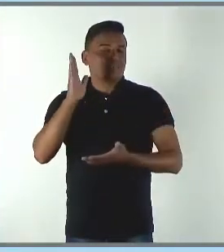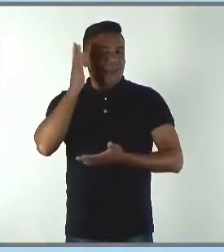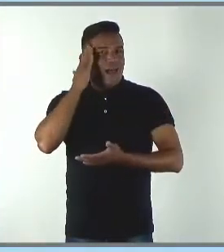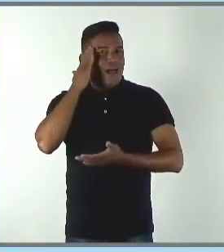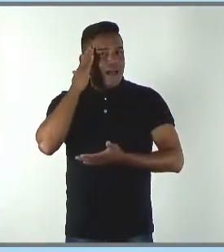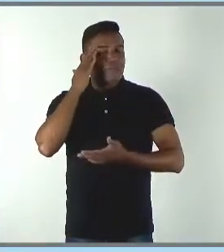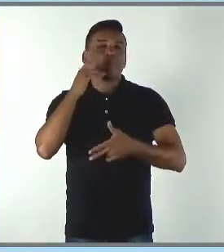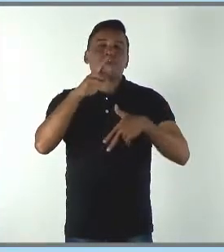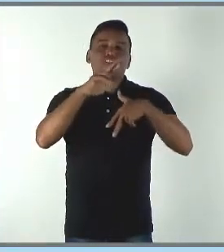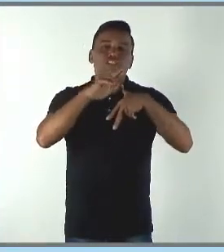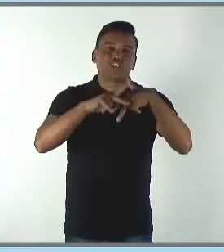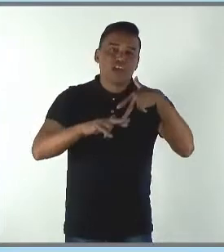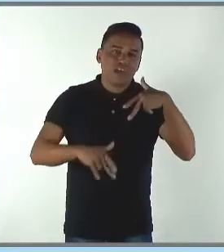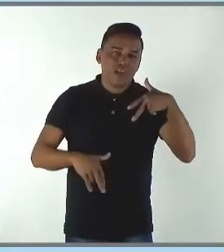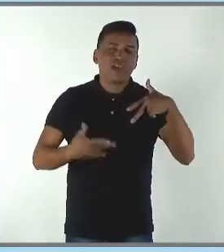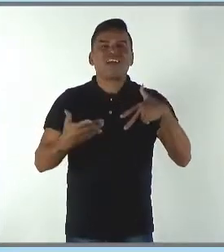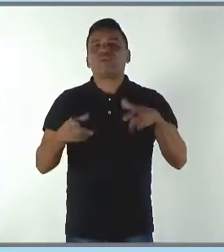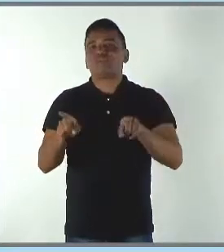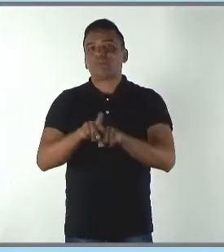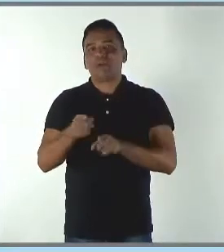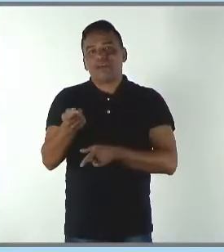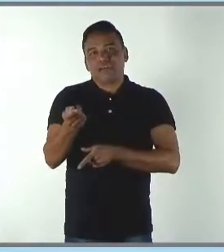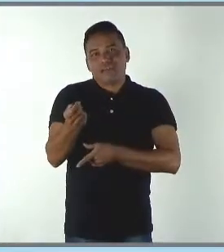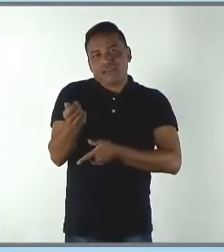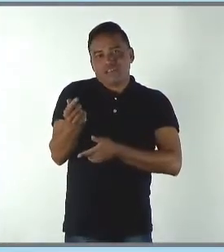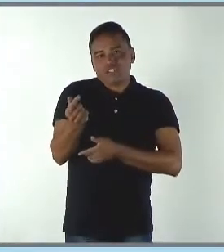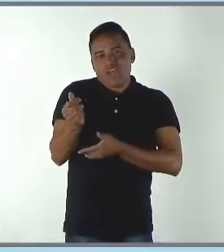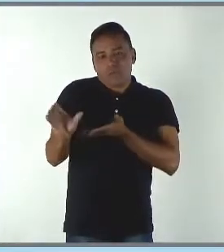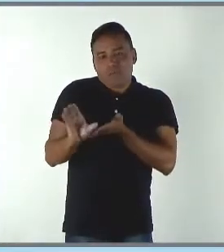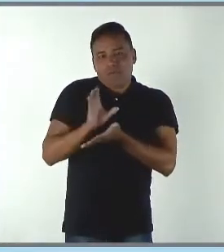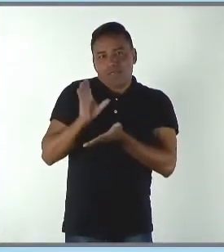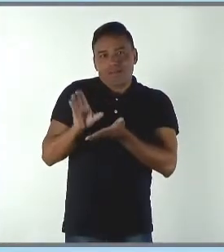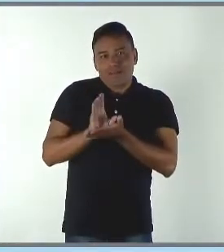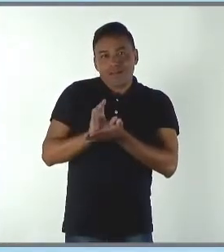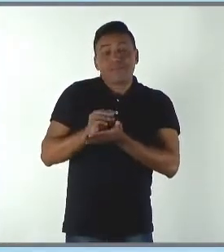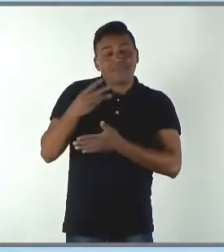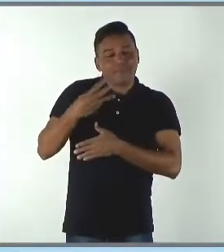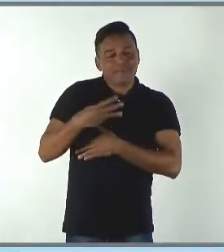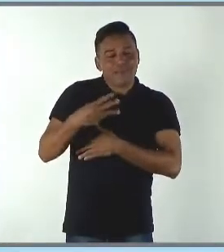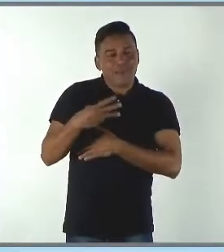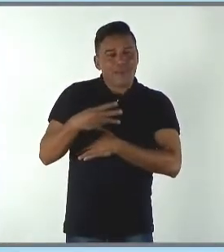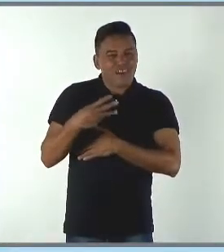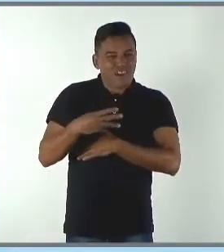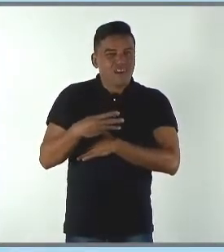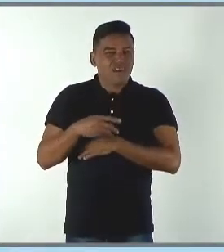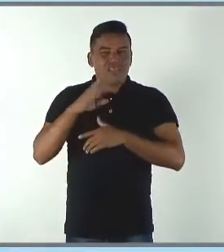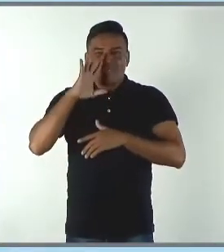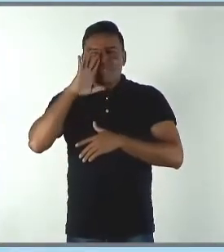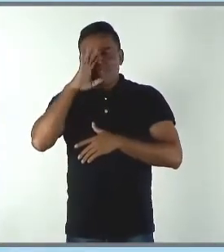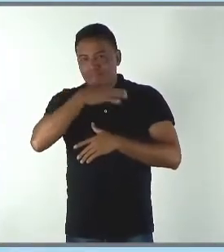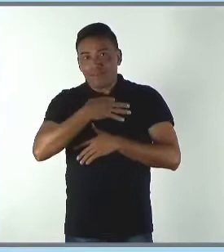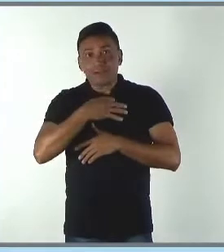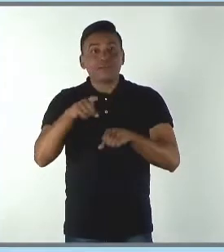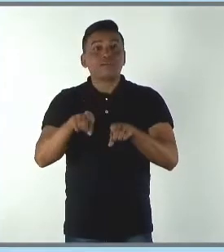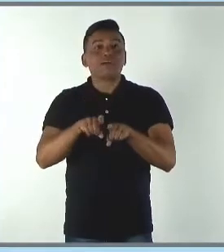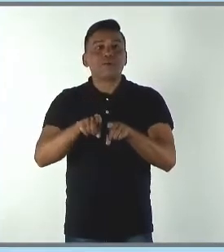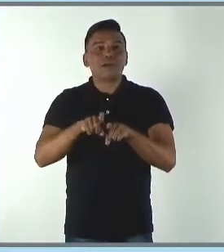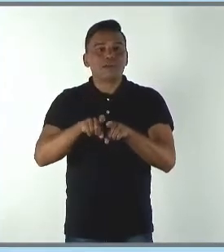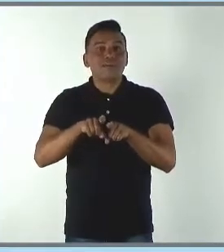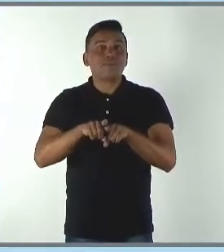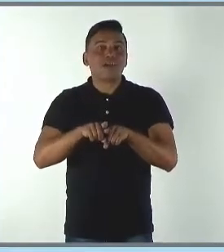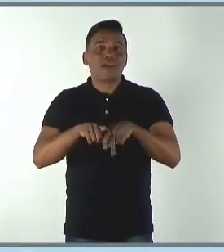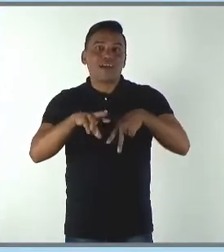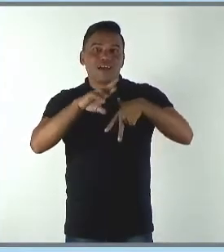numa condição de marginalidade, e acrescenta-se o terceiro fator, que é o de natureza étnico-racial. Né? O Brasil tem